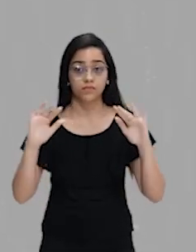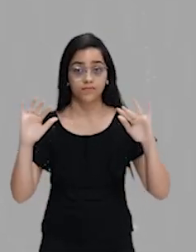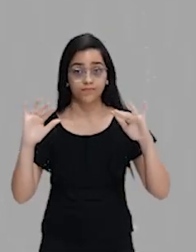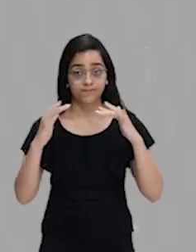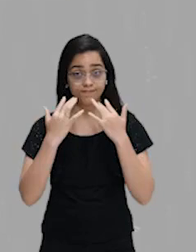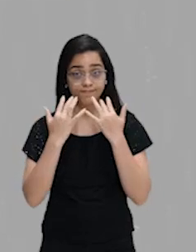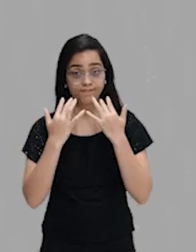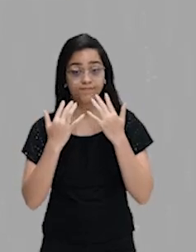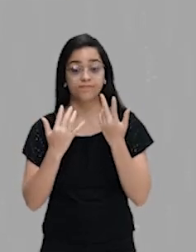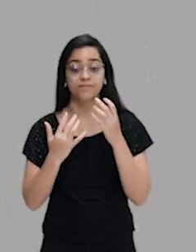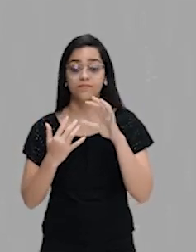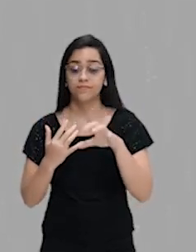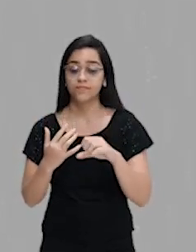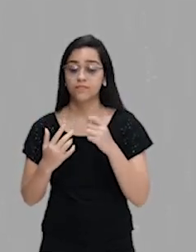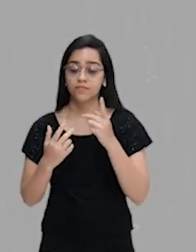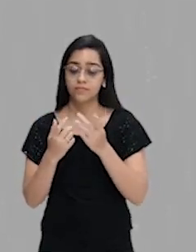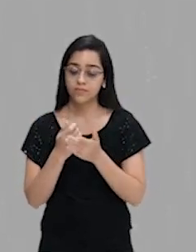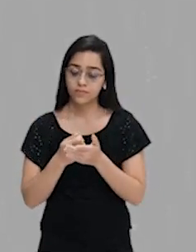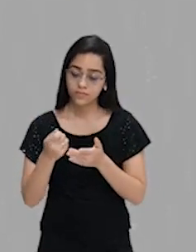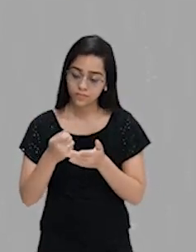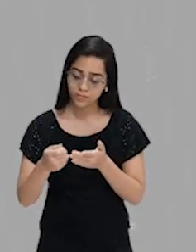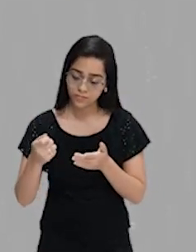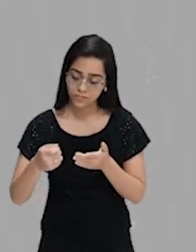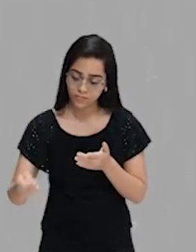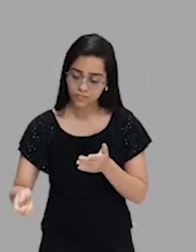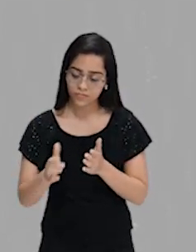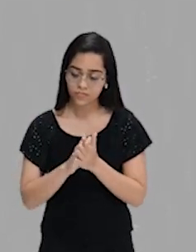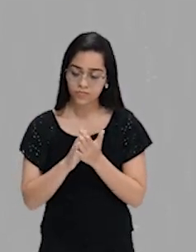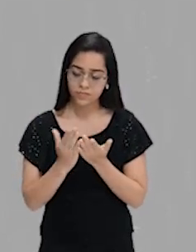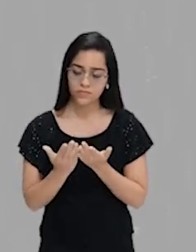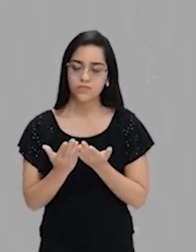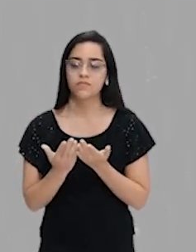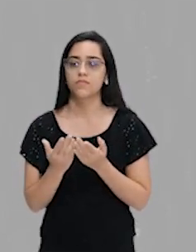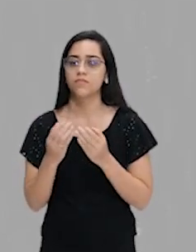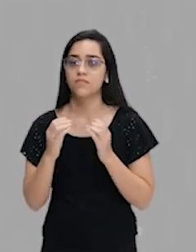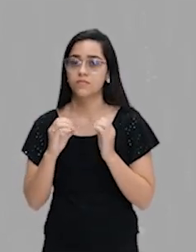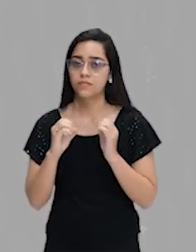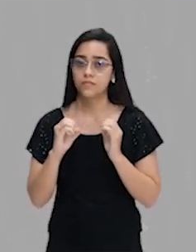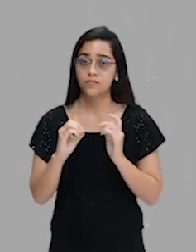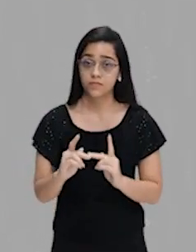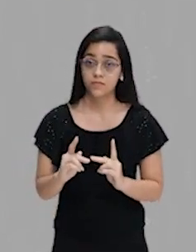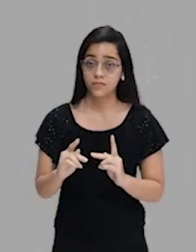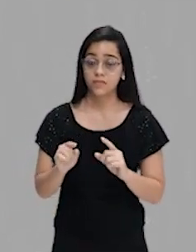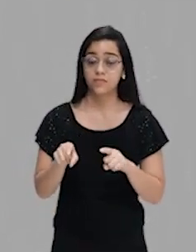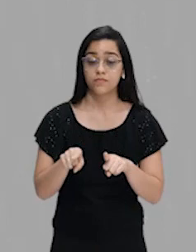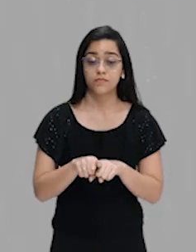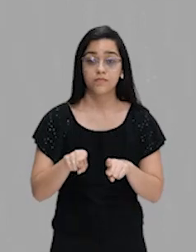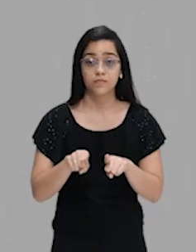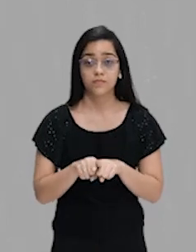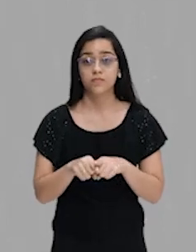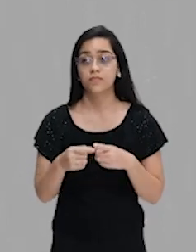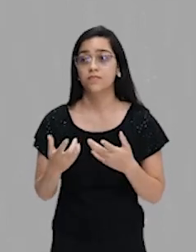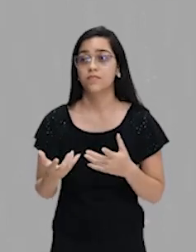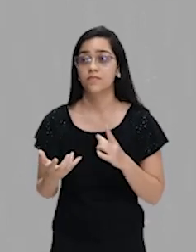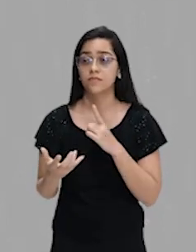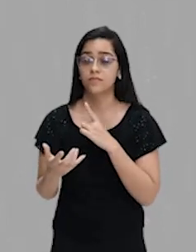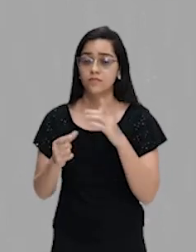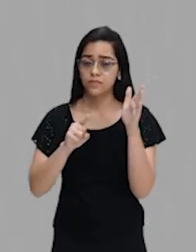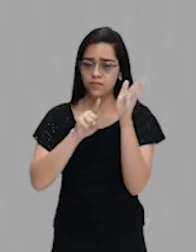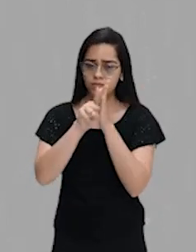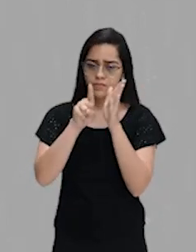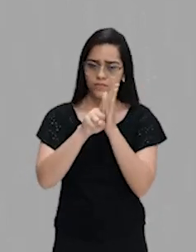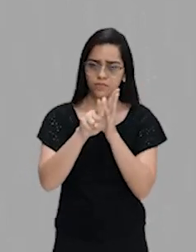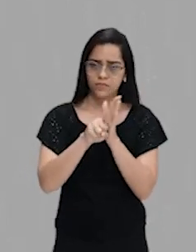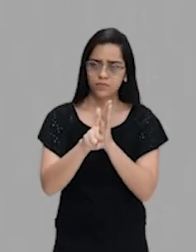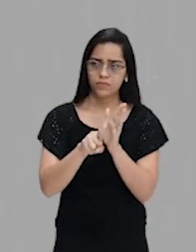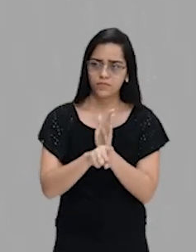aí, né? Pegue caderno, caneta, vamos fazer as anotações, tá certo? Vamos fazer as perguntas,